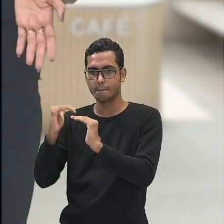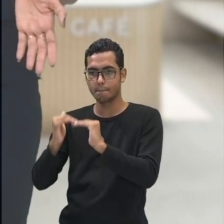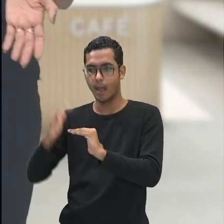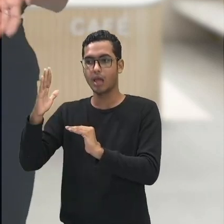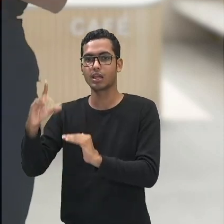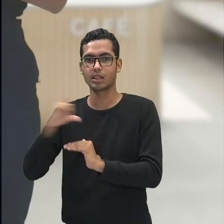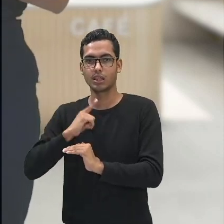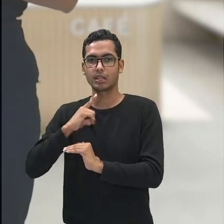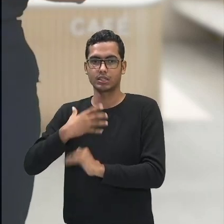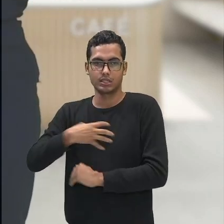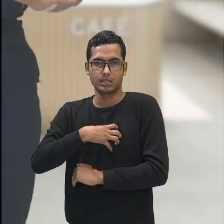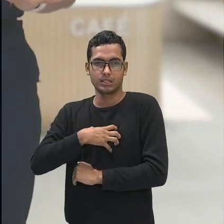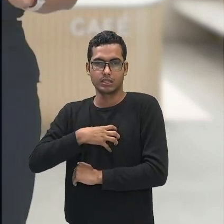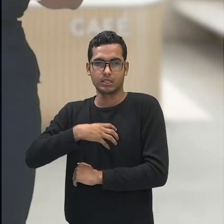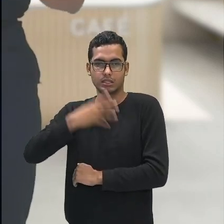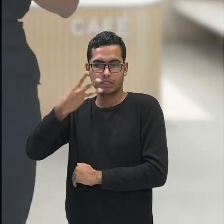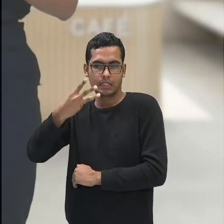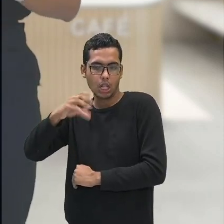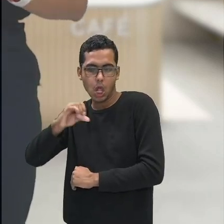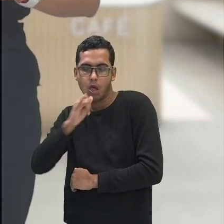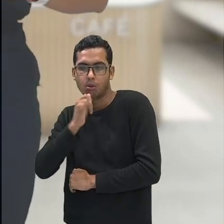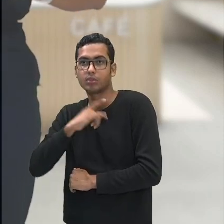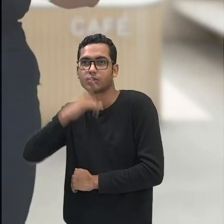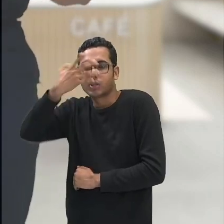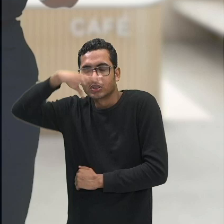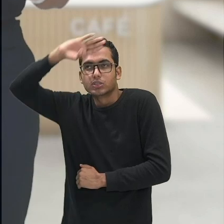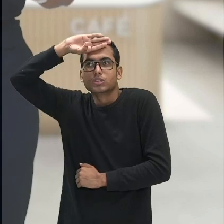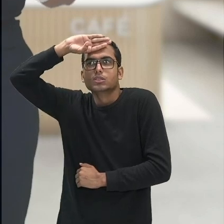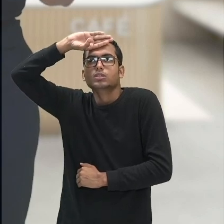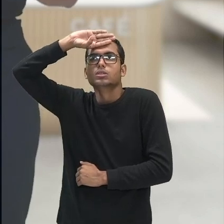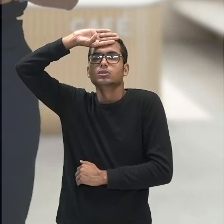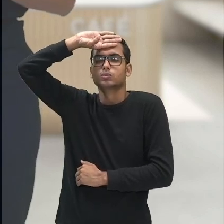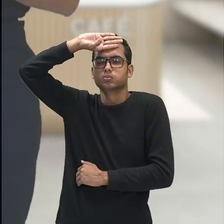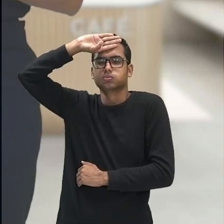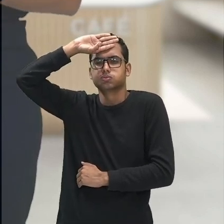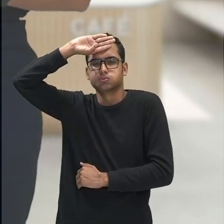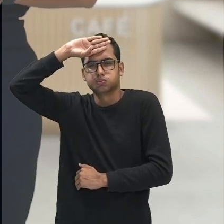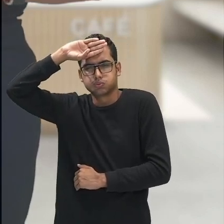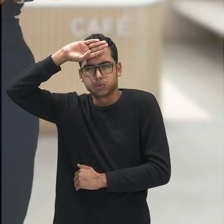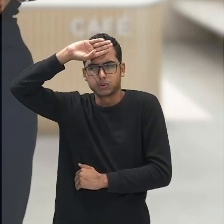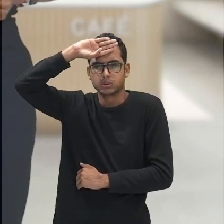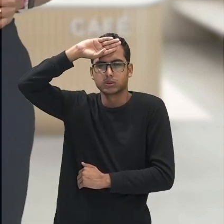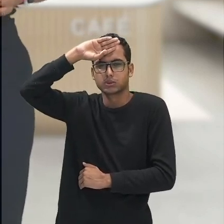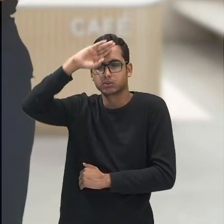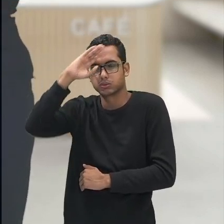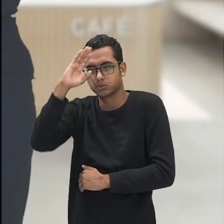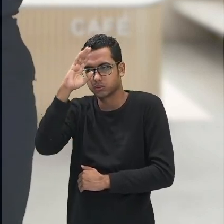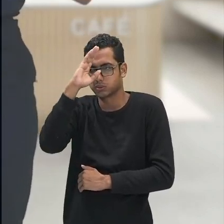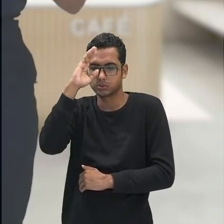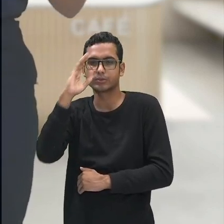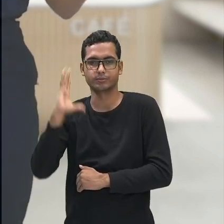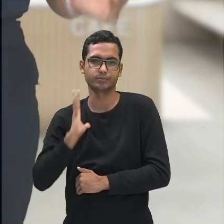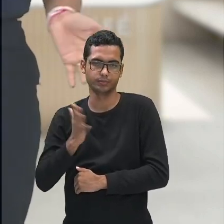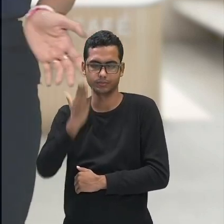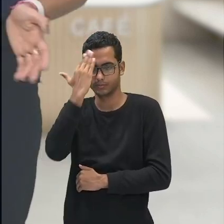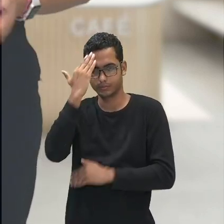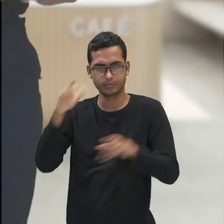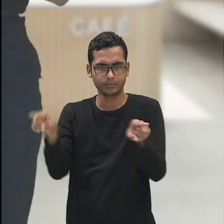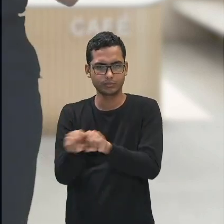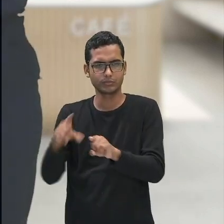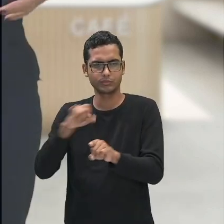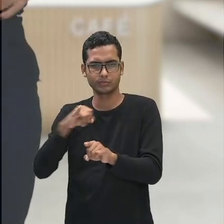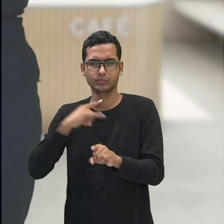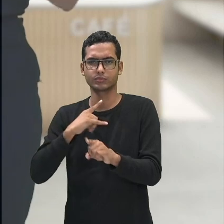febre, né? E a febre já significa que a nossa temperatura está elevada. A temperatura acima ou abaixo do